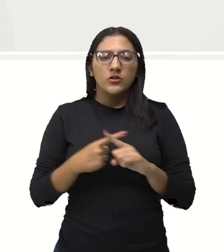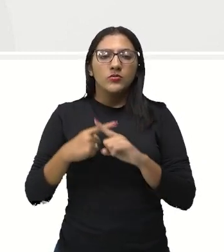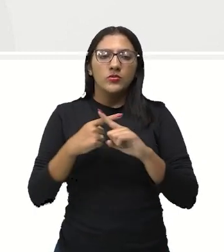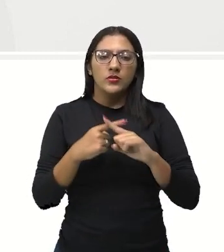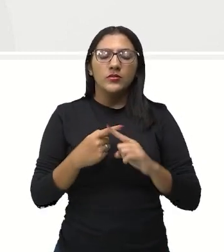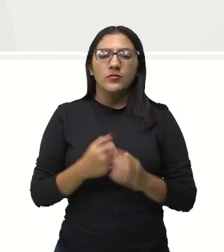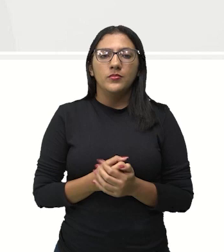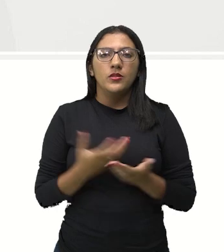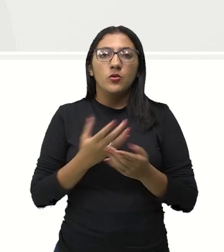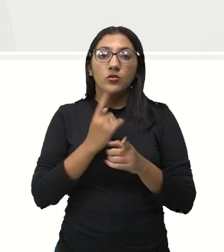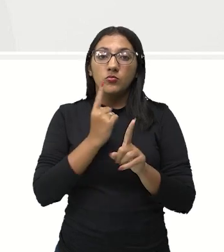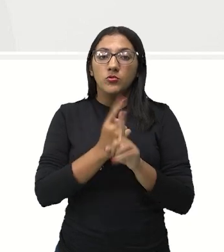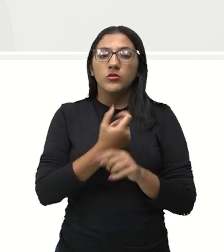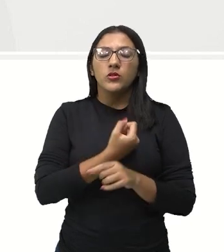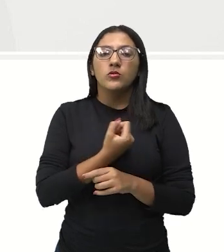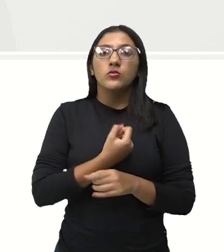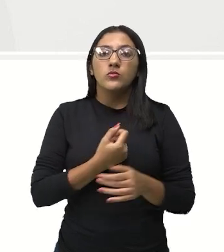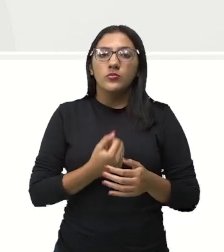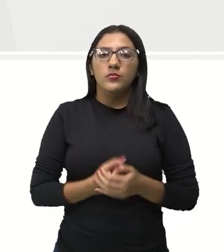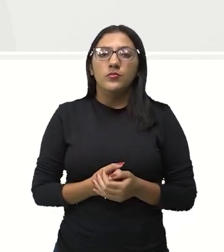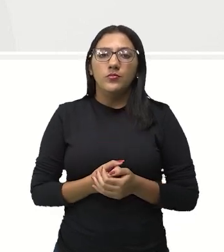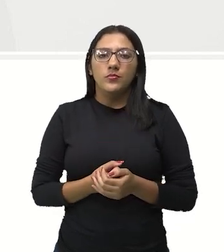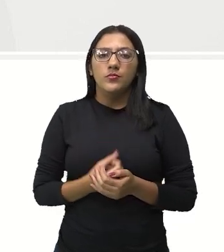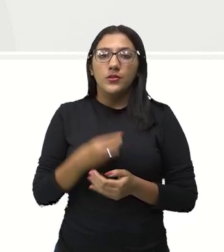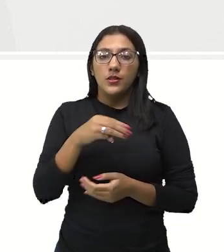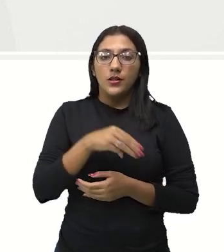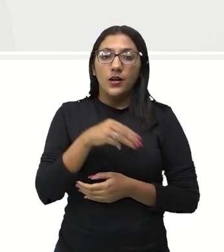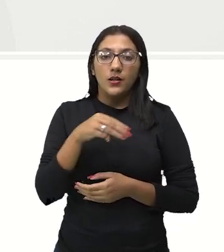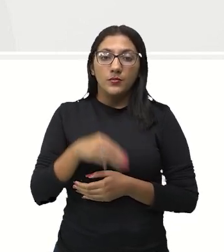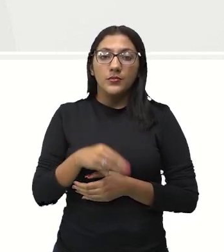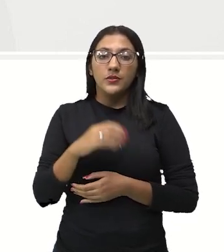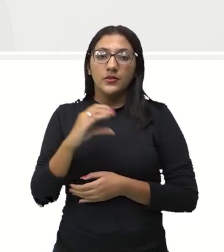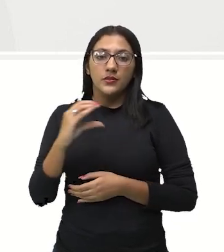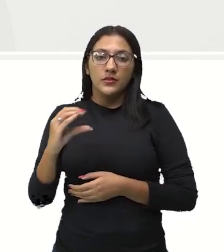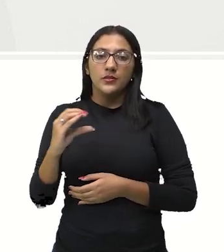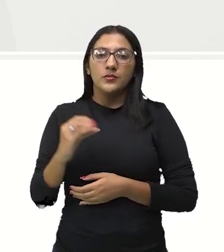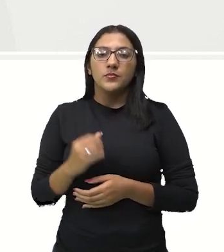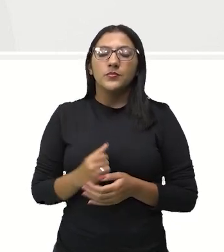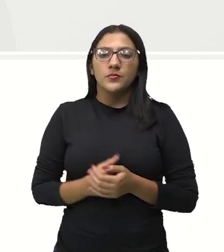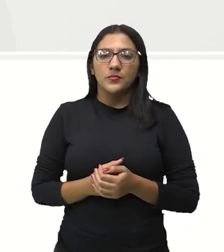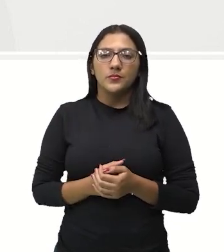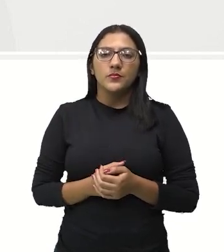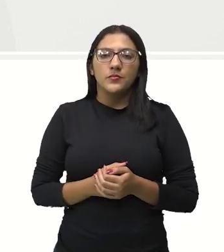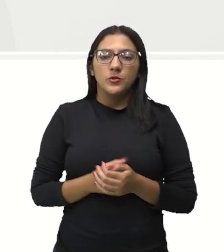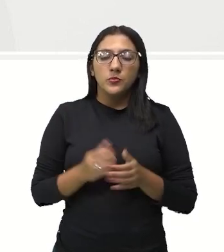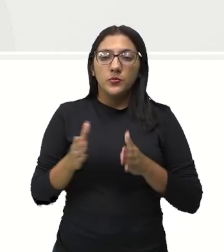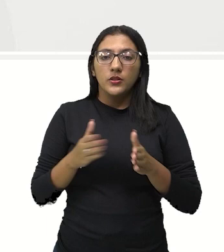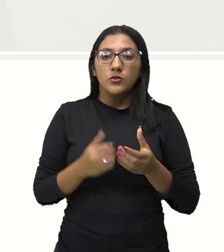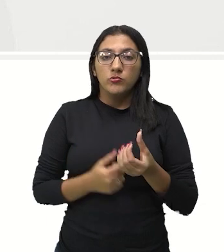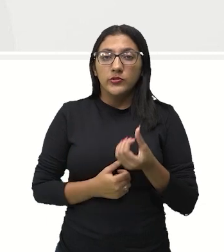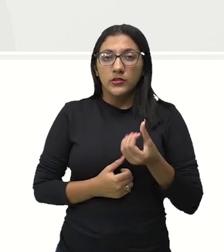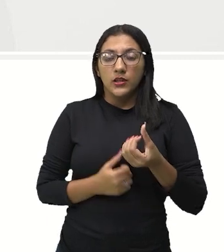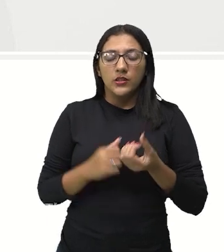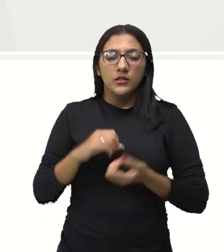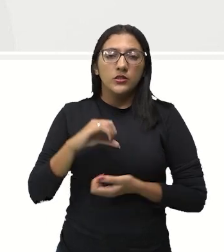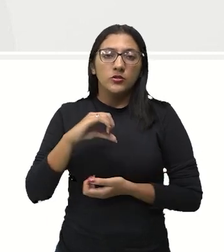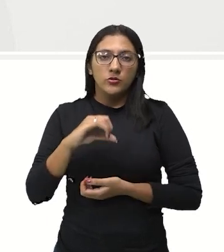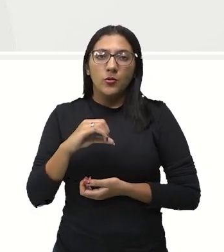e 9. Então vem comigo. Primeira coisa que temos que fazer, ó, escrever os múltiplos de